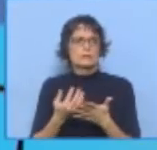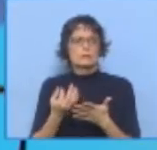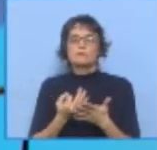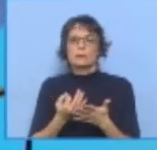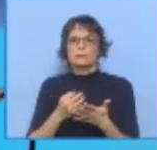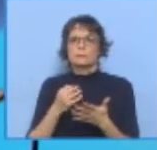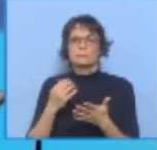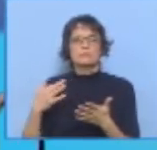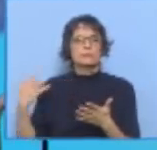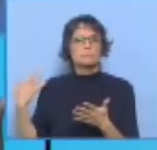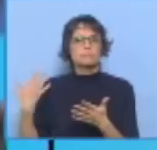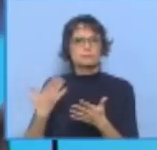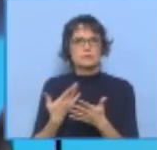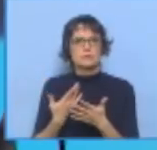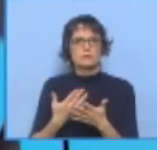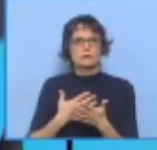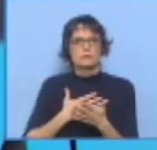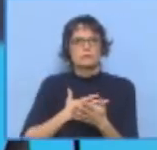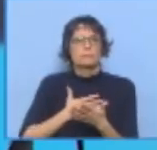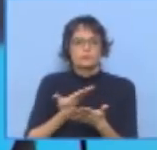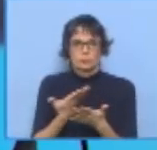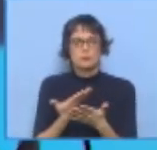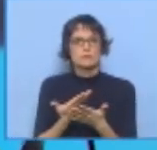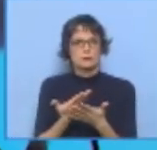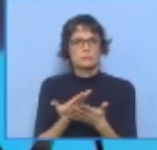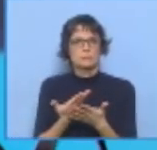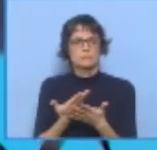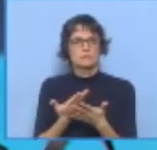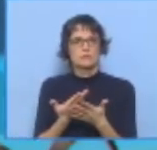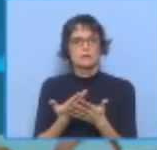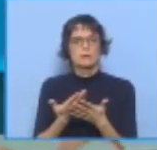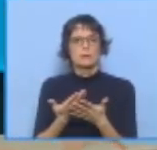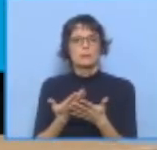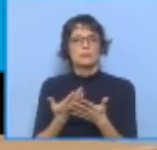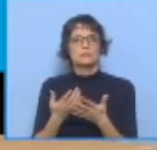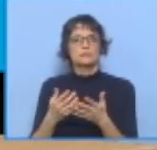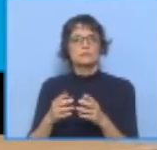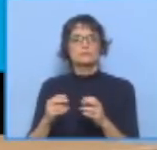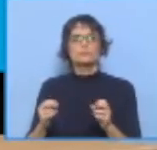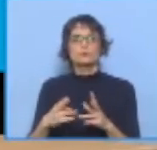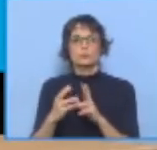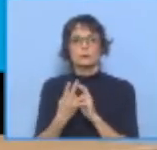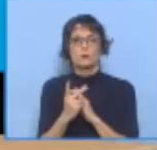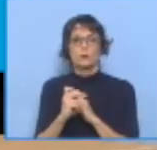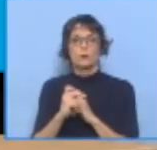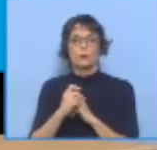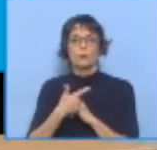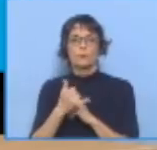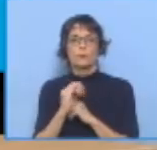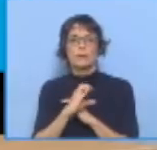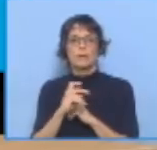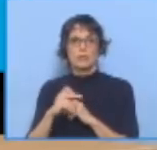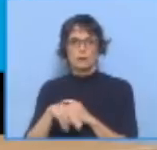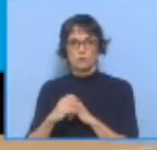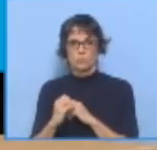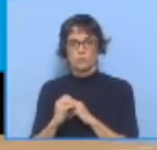tornou maior a partir do Segundo Concílio do Vaticano, quando se permitiu a utilização das línguas